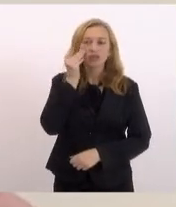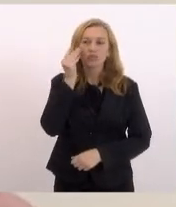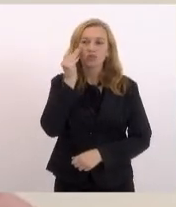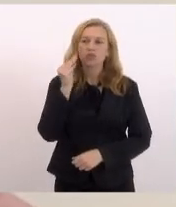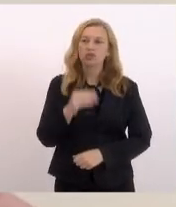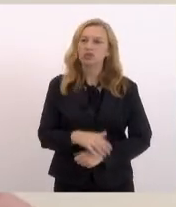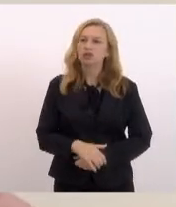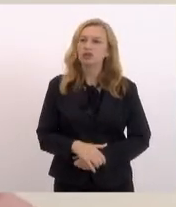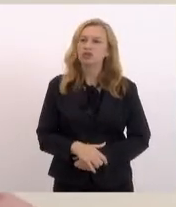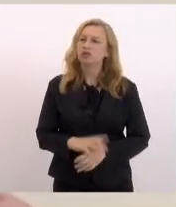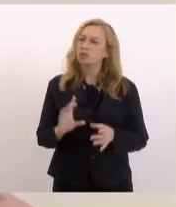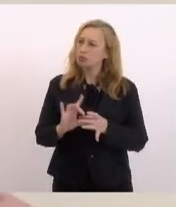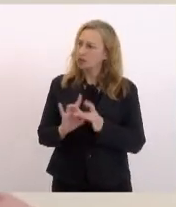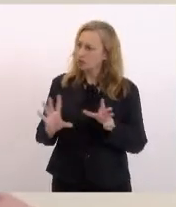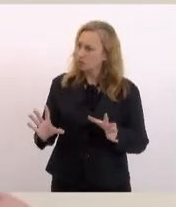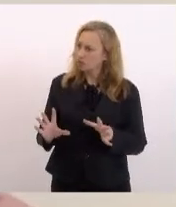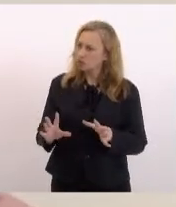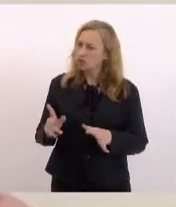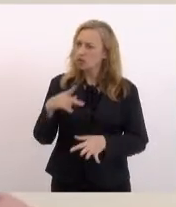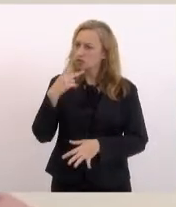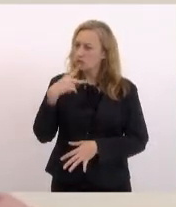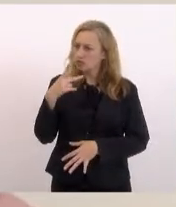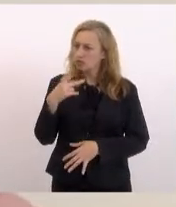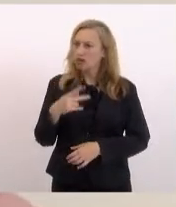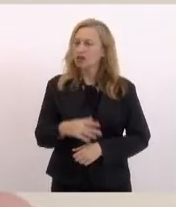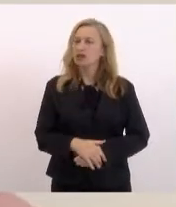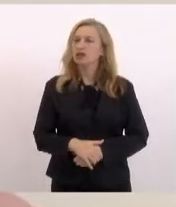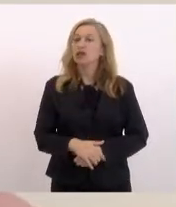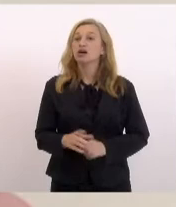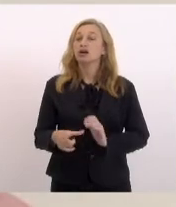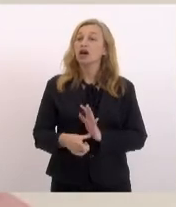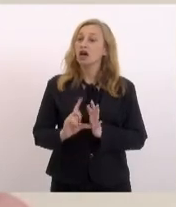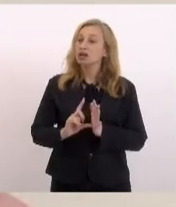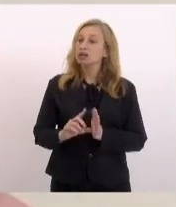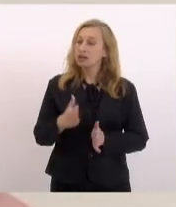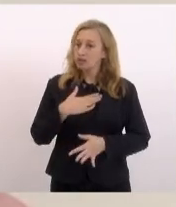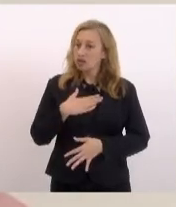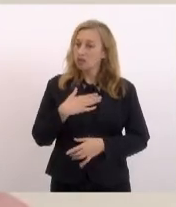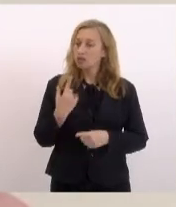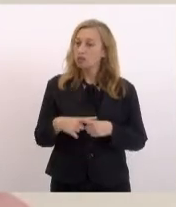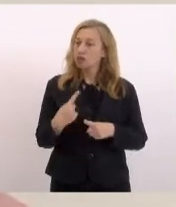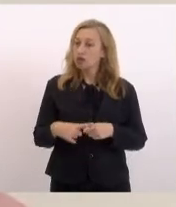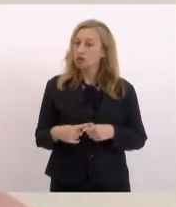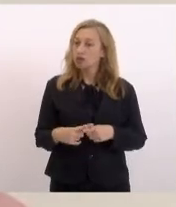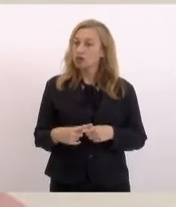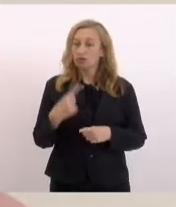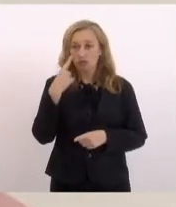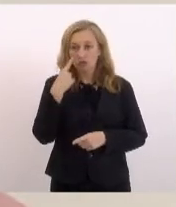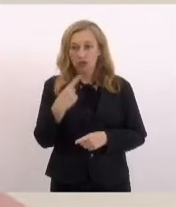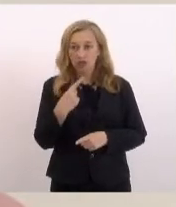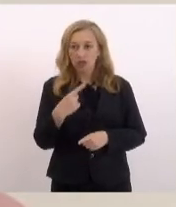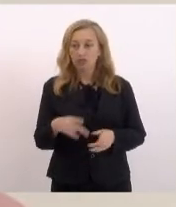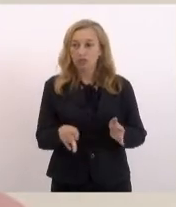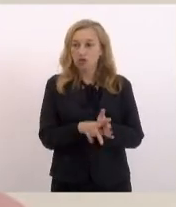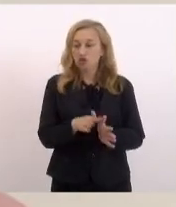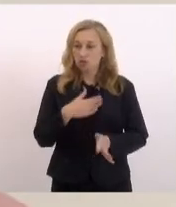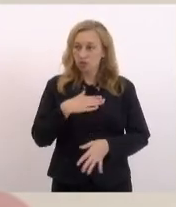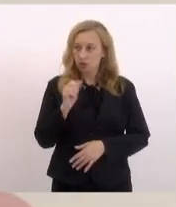vou permitir a sua declaração antes da minha. Eu estou buscando aqui meu projeto,